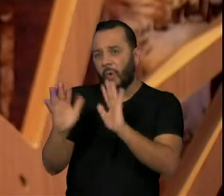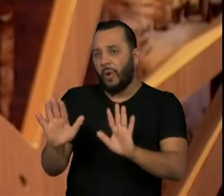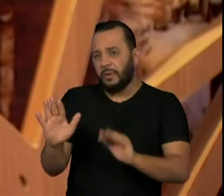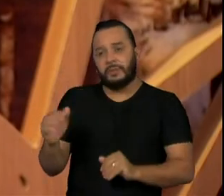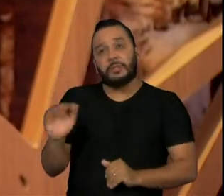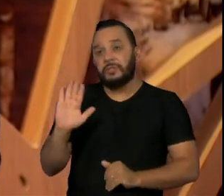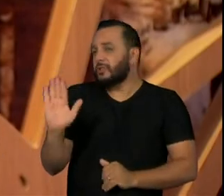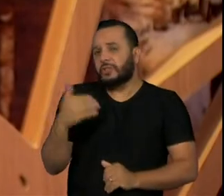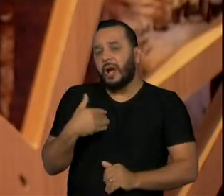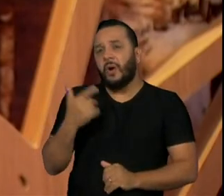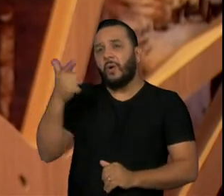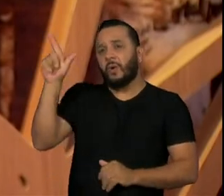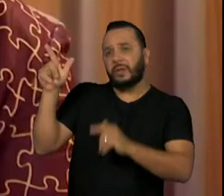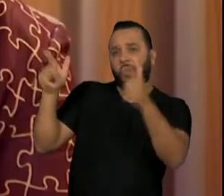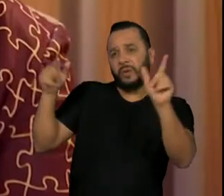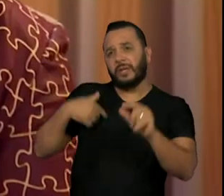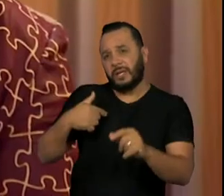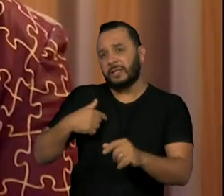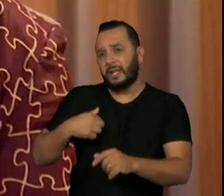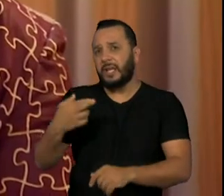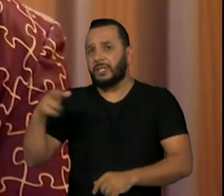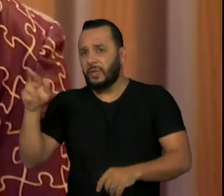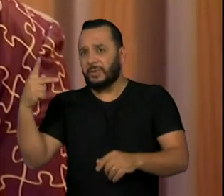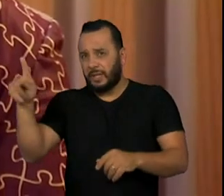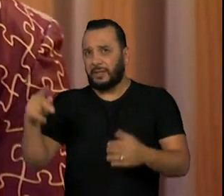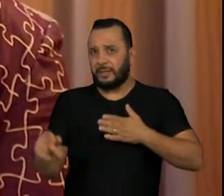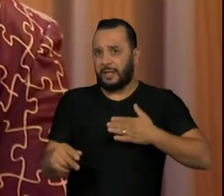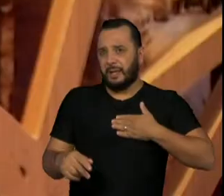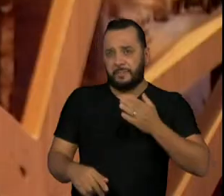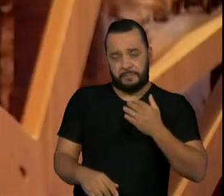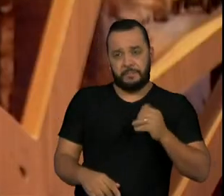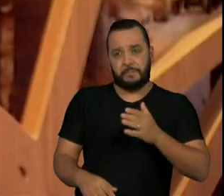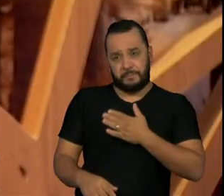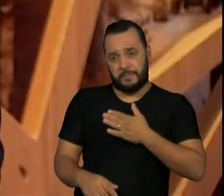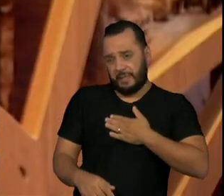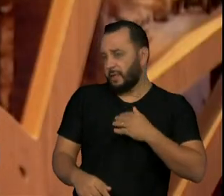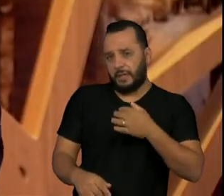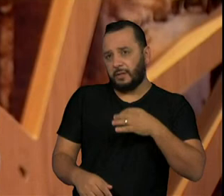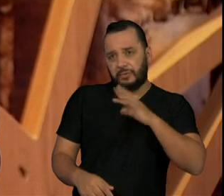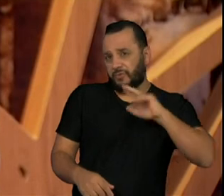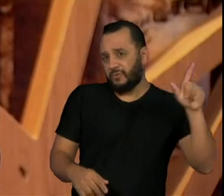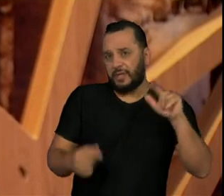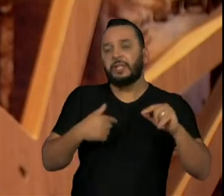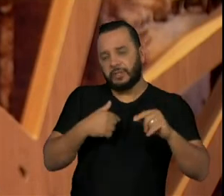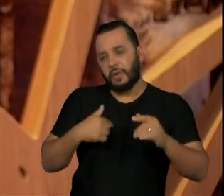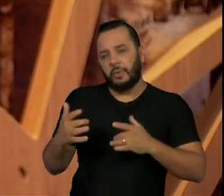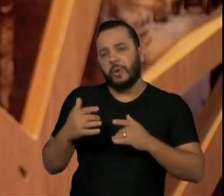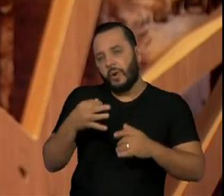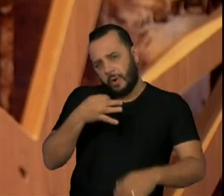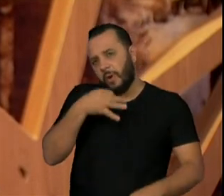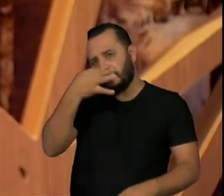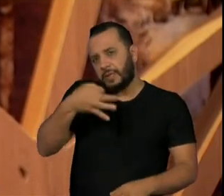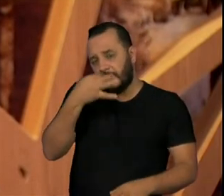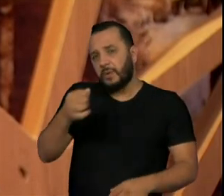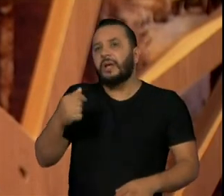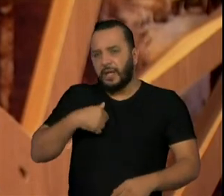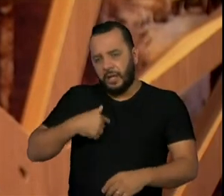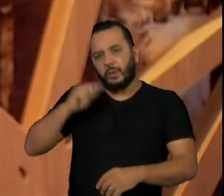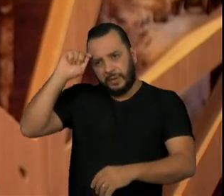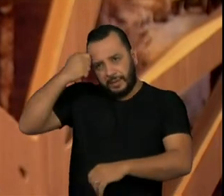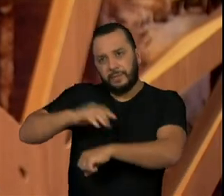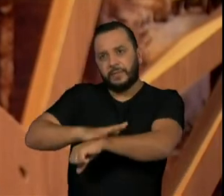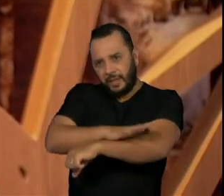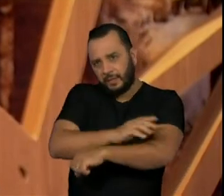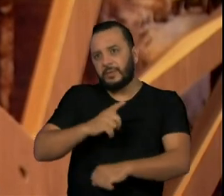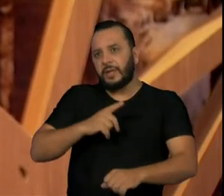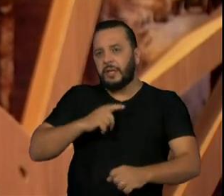não faz parte disso, ele tem a crença dele, eu tenho a minha. Agora, em tudo, caridade. Veja bem, como eu falei, eu sou negro, já sofri racismo,